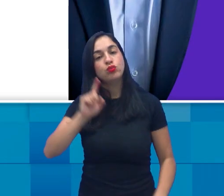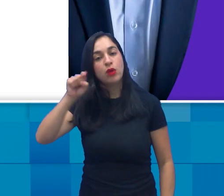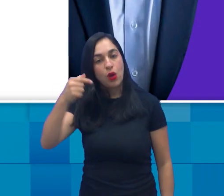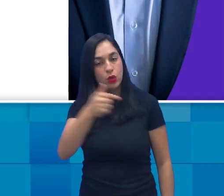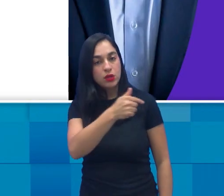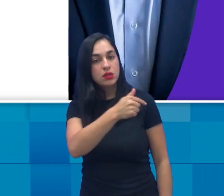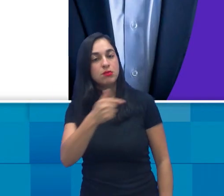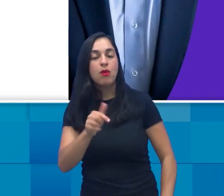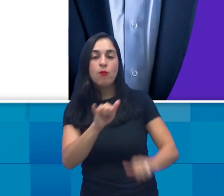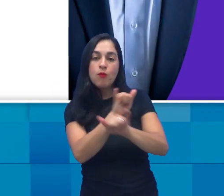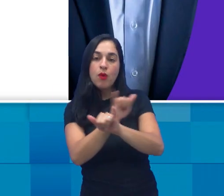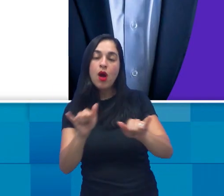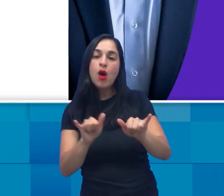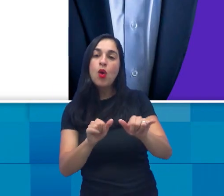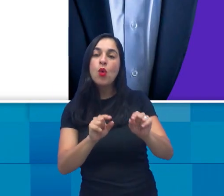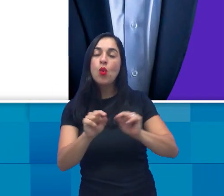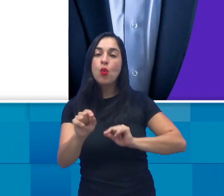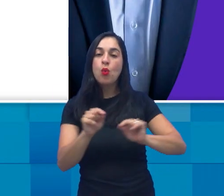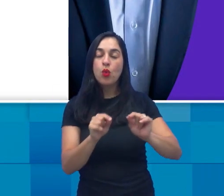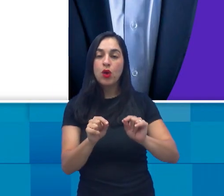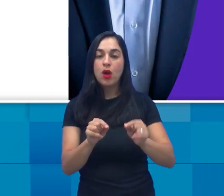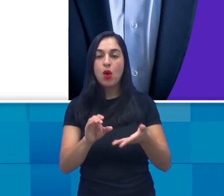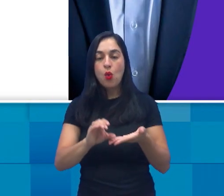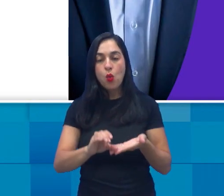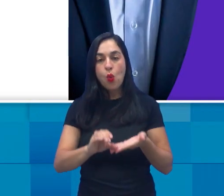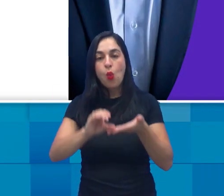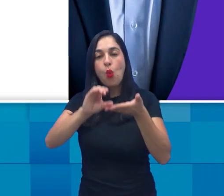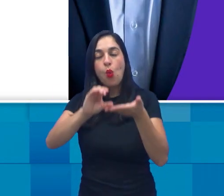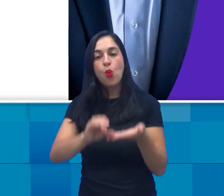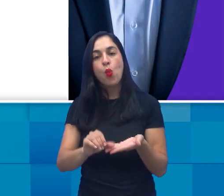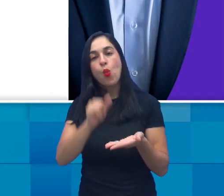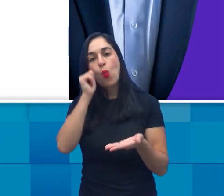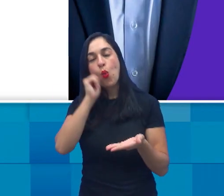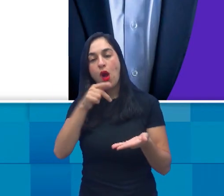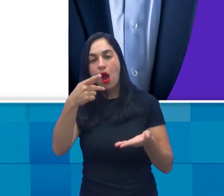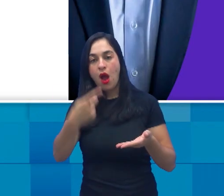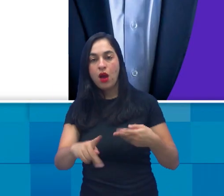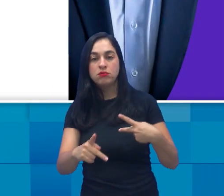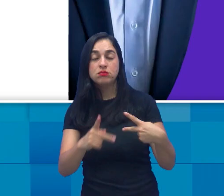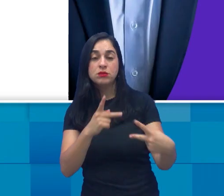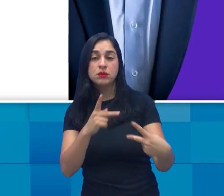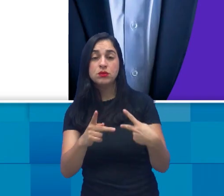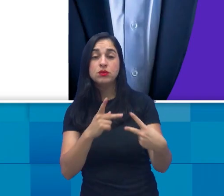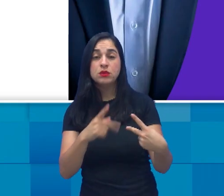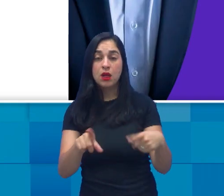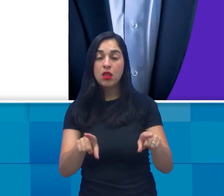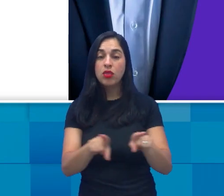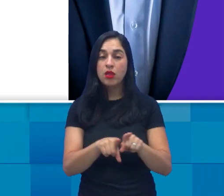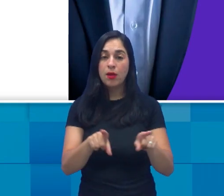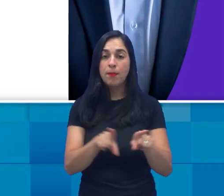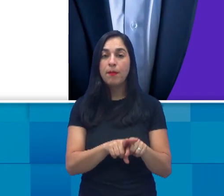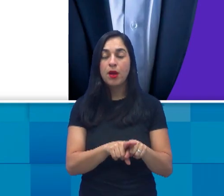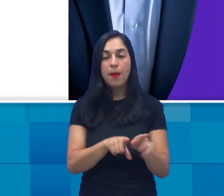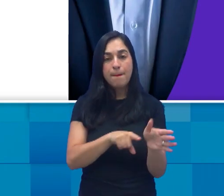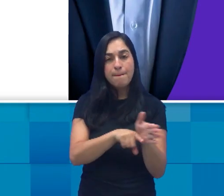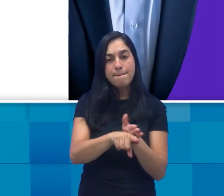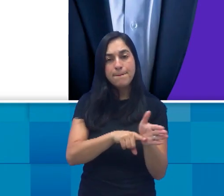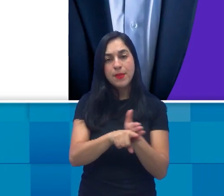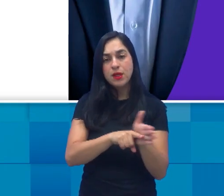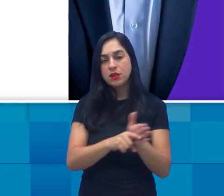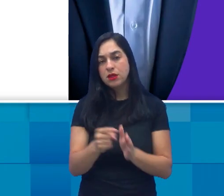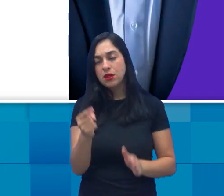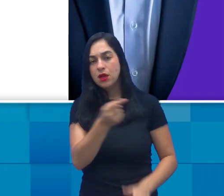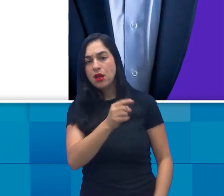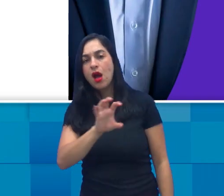o Conselho da Condição Feminina aqui de São José também incorpore e acompanhe esse caso da Unesp,